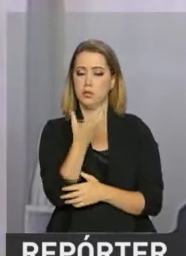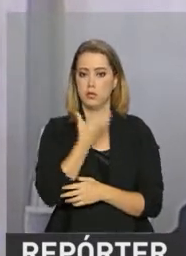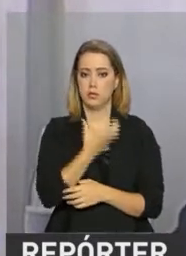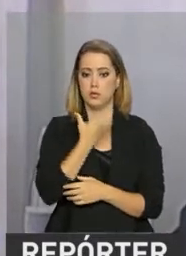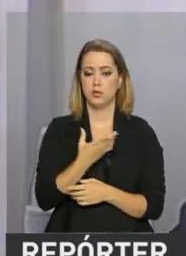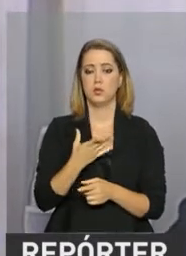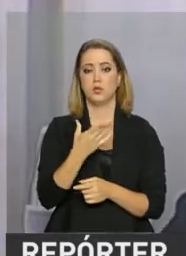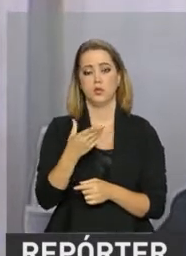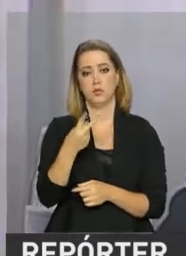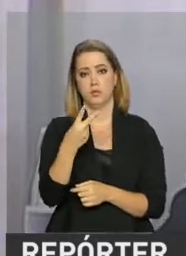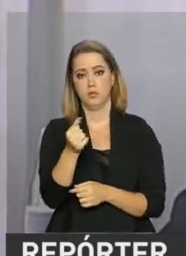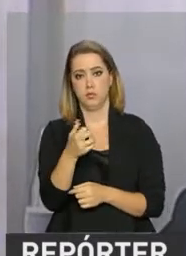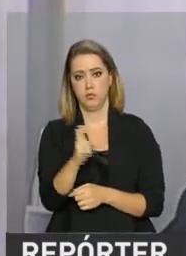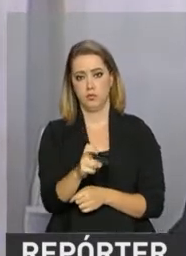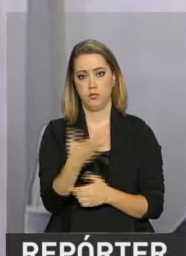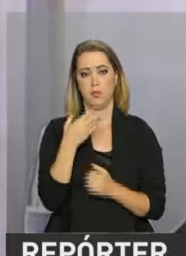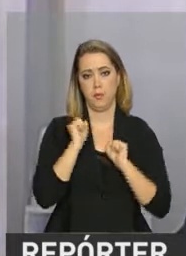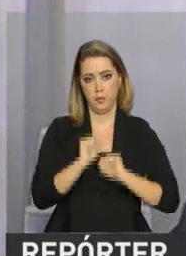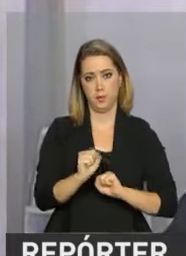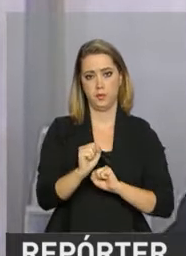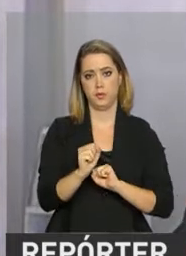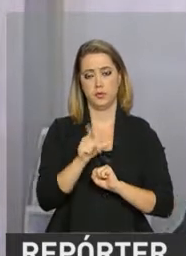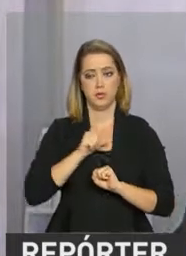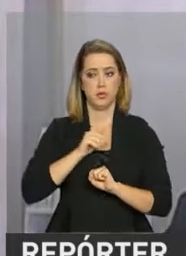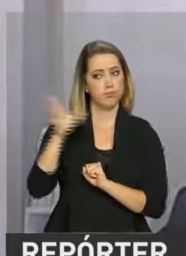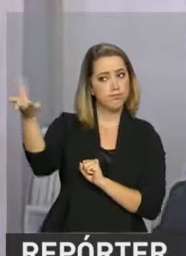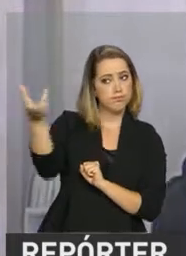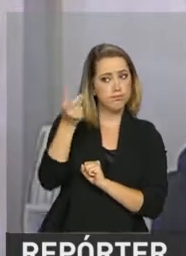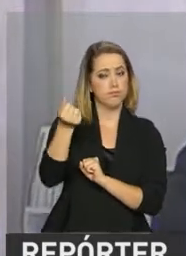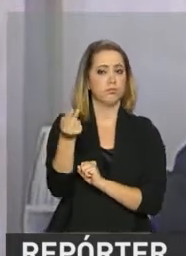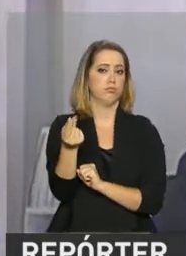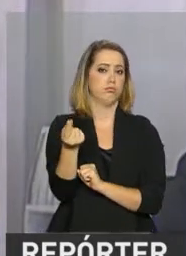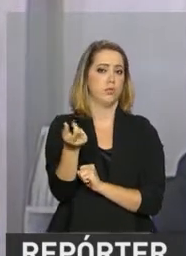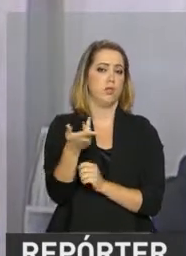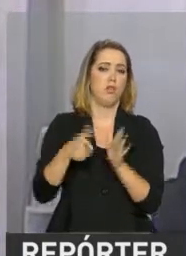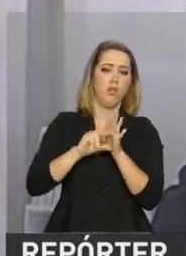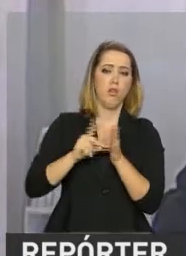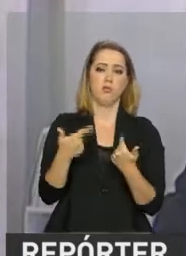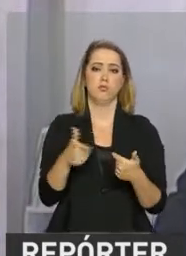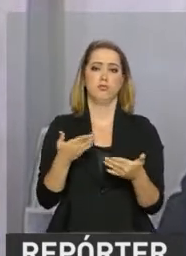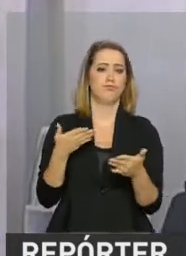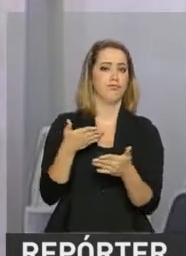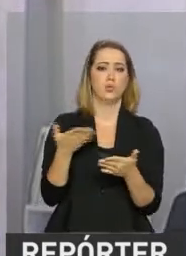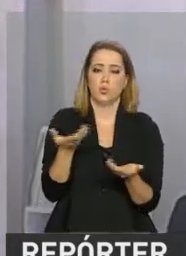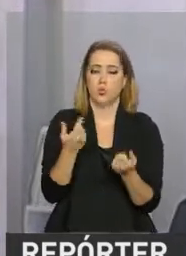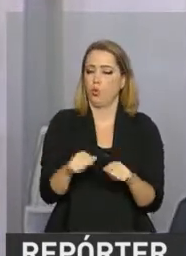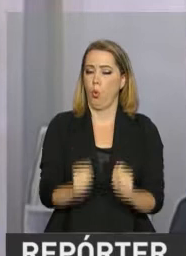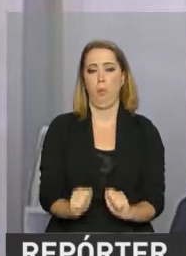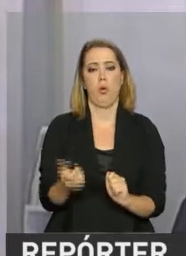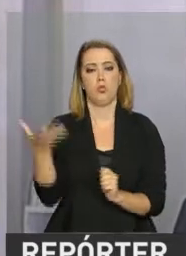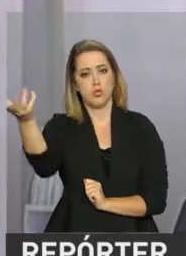possam dispor de um recurso que em condições normais não estaria ao seu alcance e